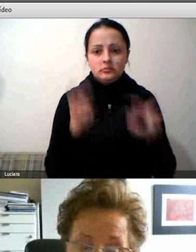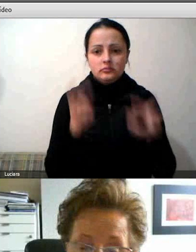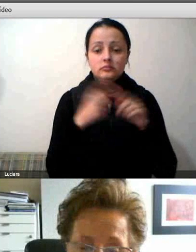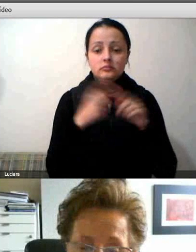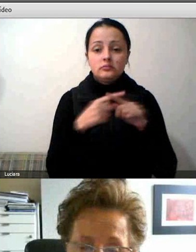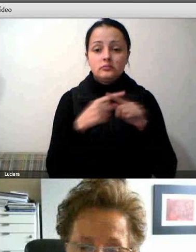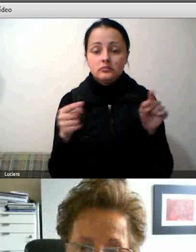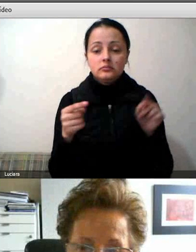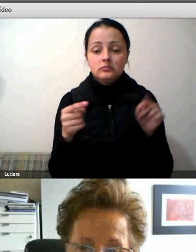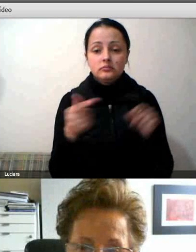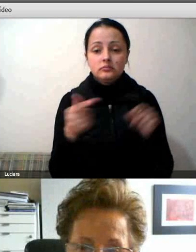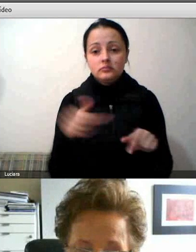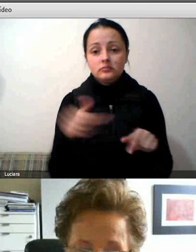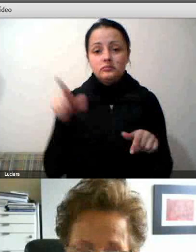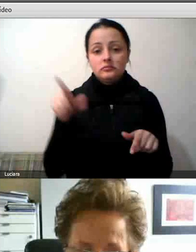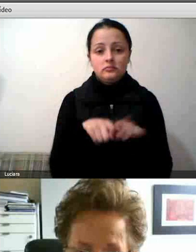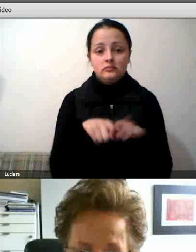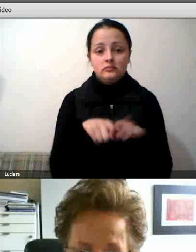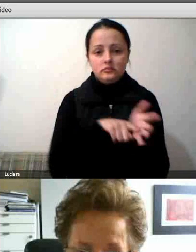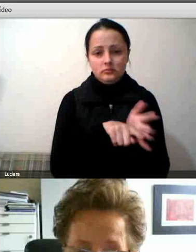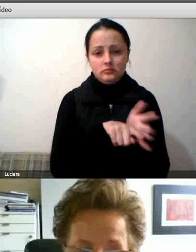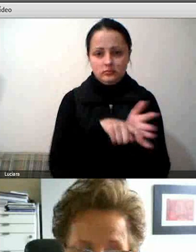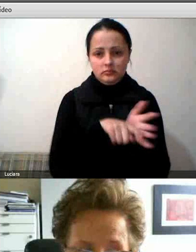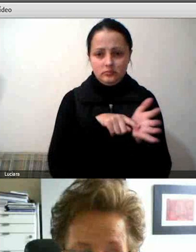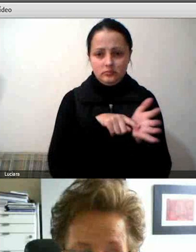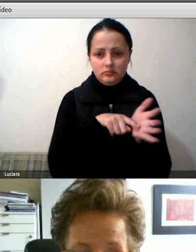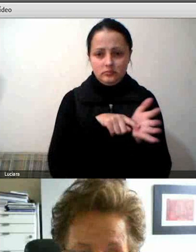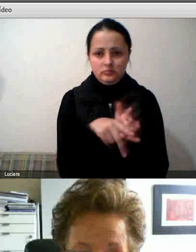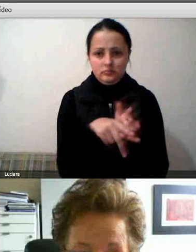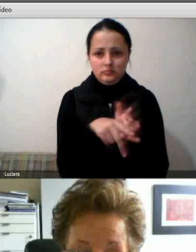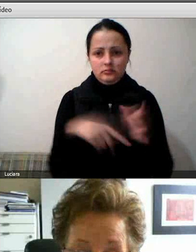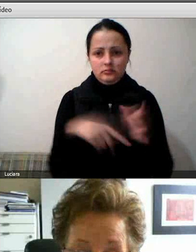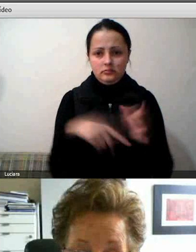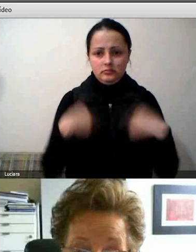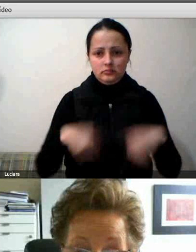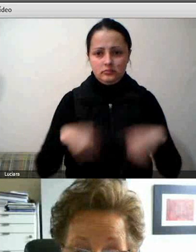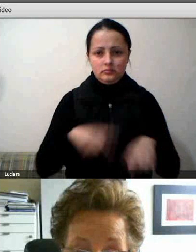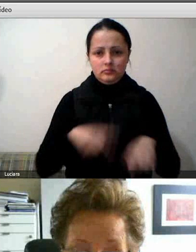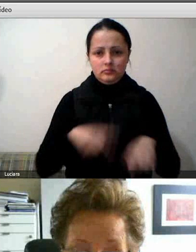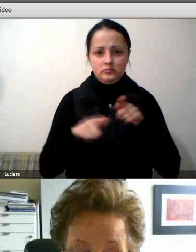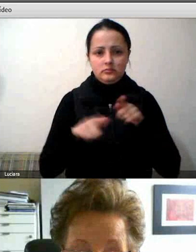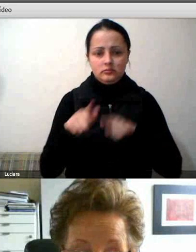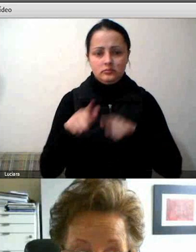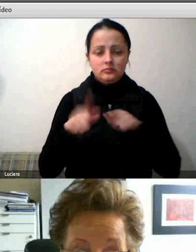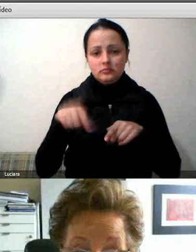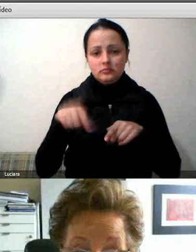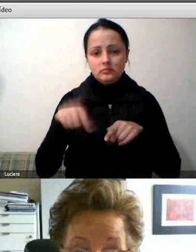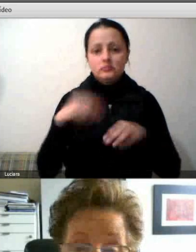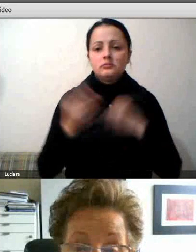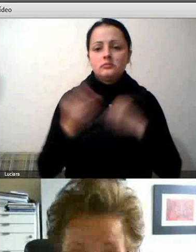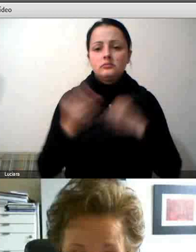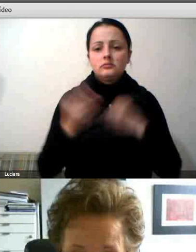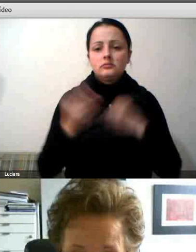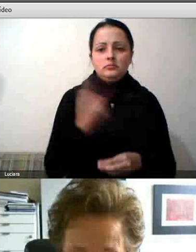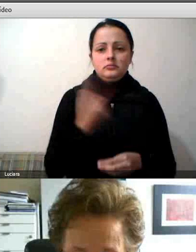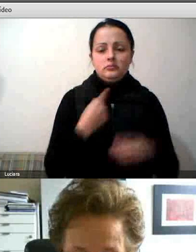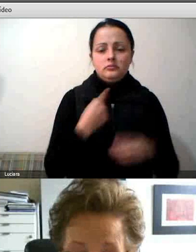Então, nós estamos baseando o nosso ensino sempre na percepção e na atividade